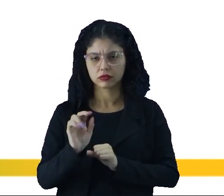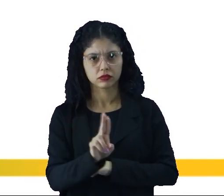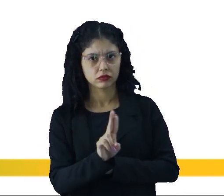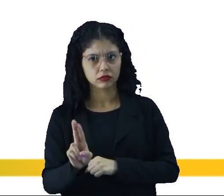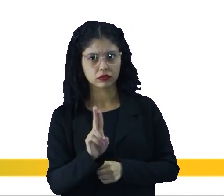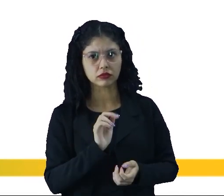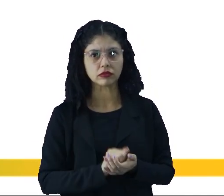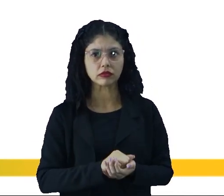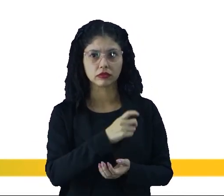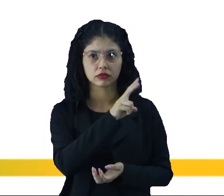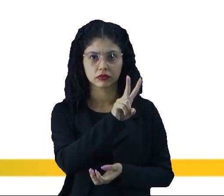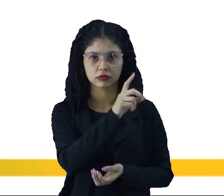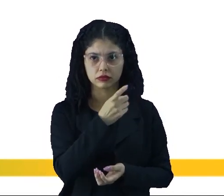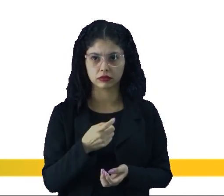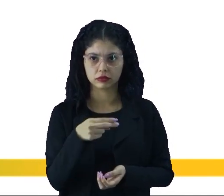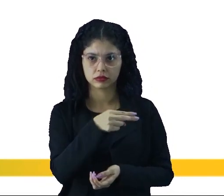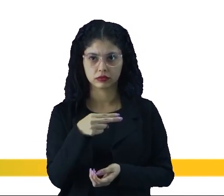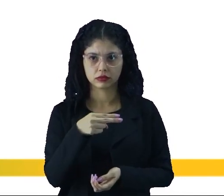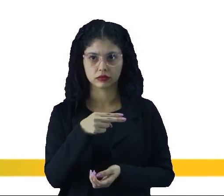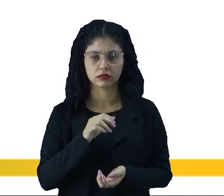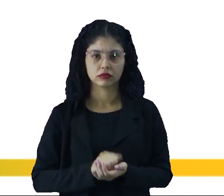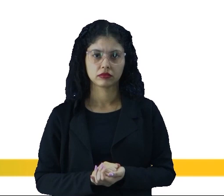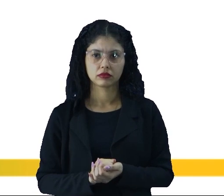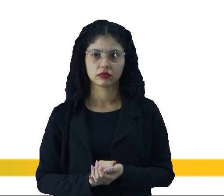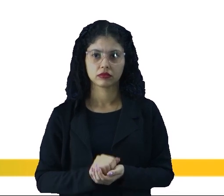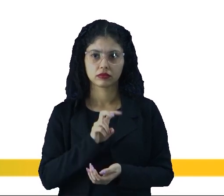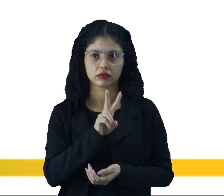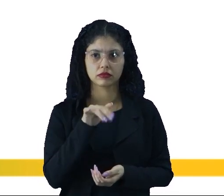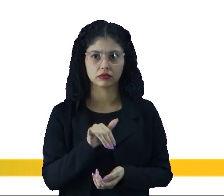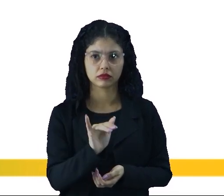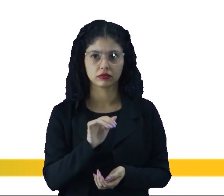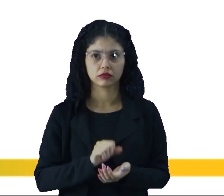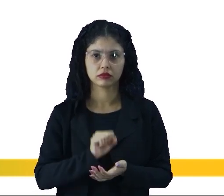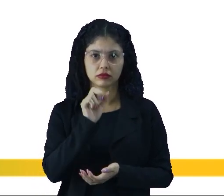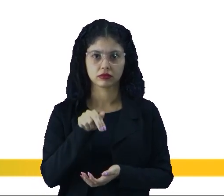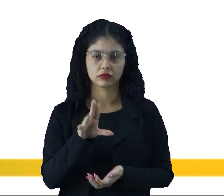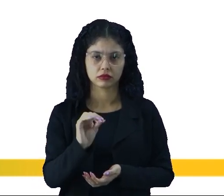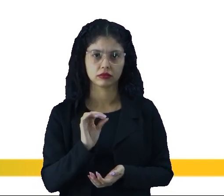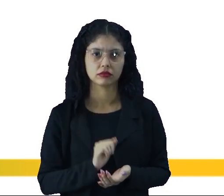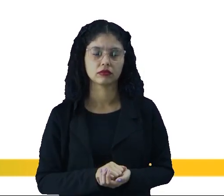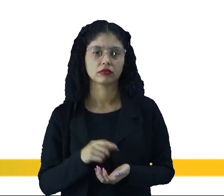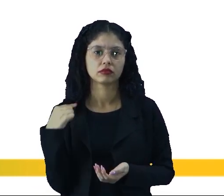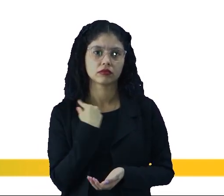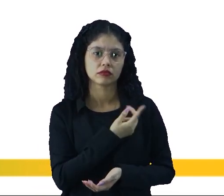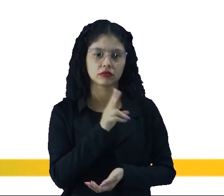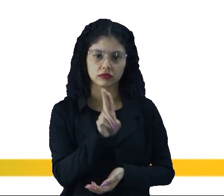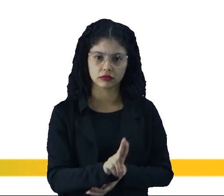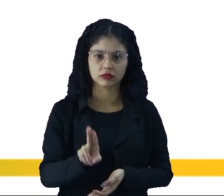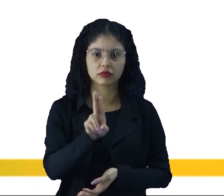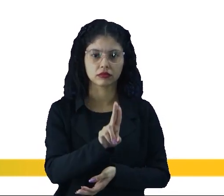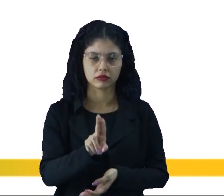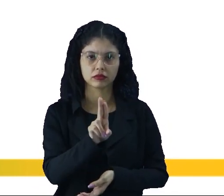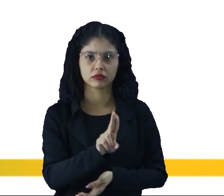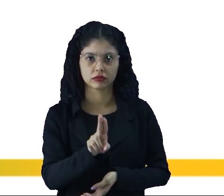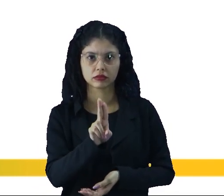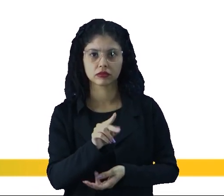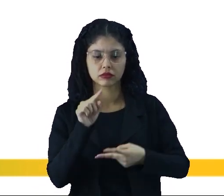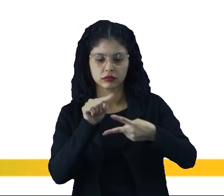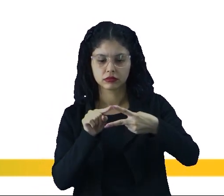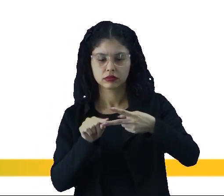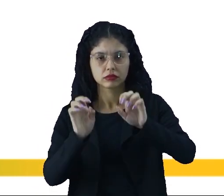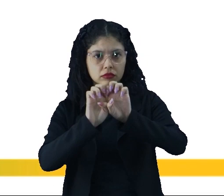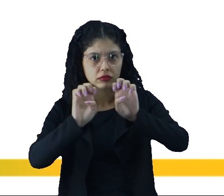nomes, né? Vx, cosseno, Vy, o seno. Então, nós vamos usar essas